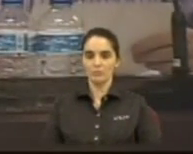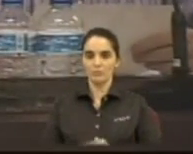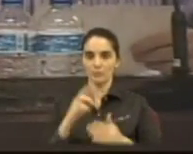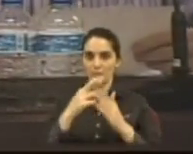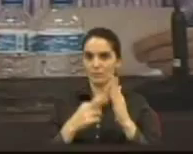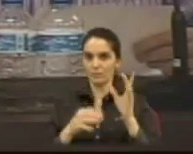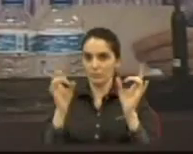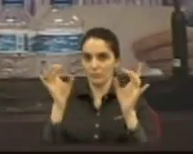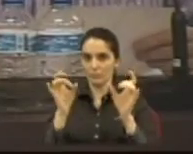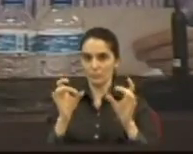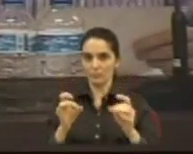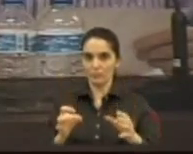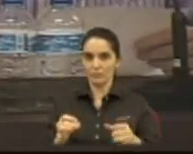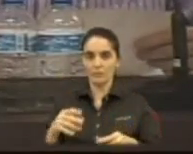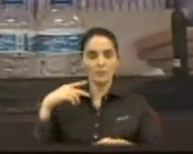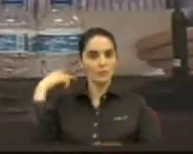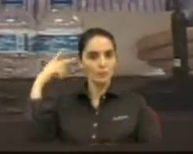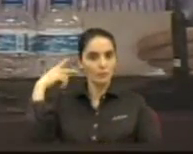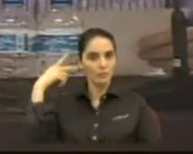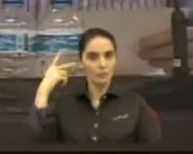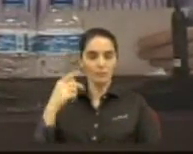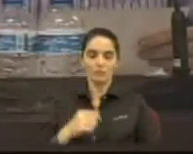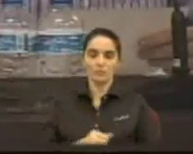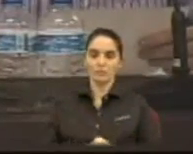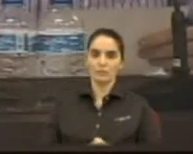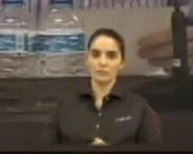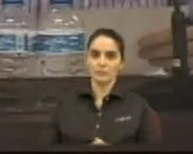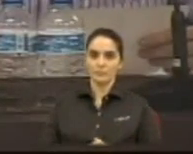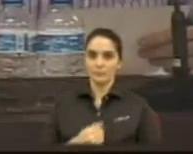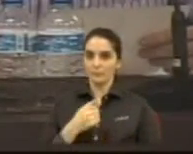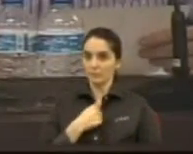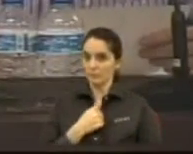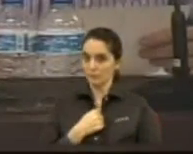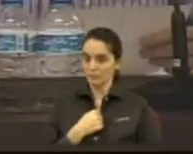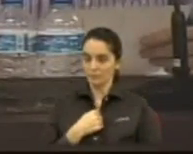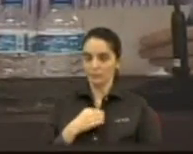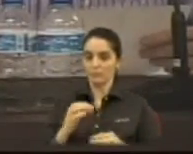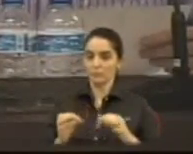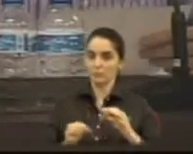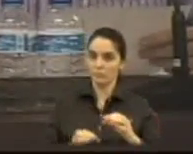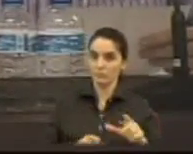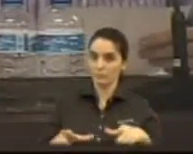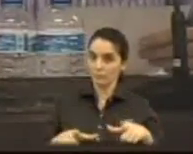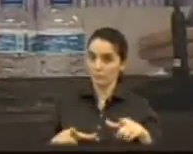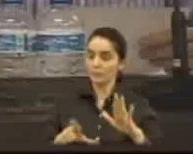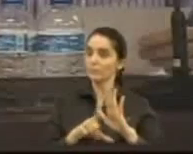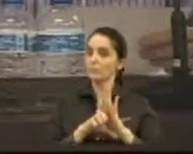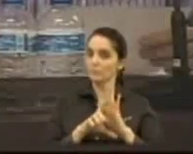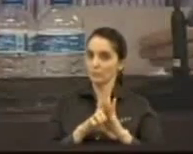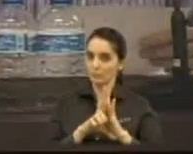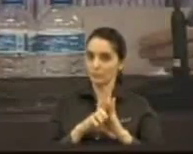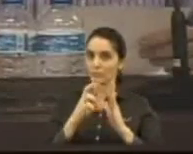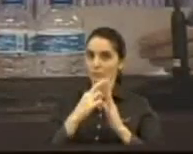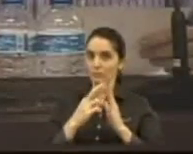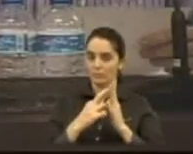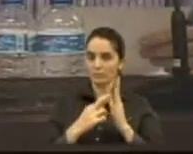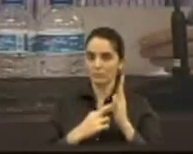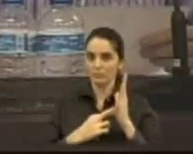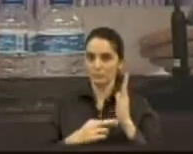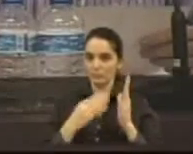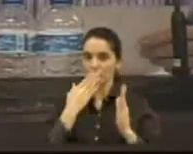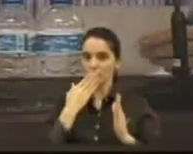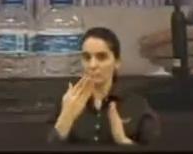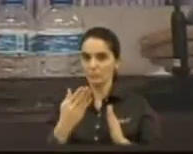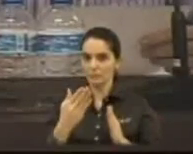Relatório especial. Nobres colegas, no uso e desempenho de minhas funções legais e regimentais, procedi o exame